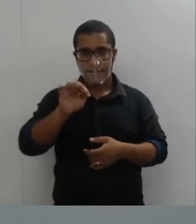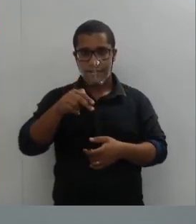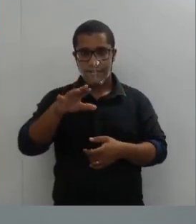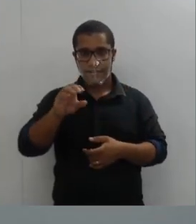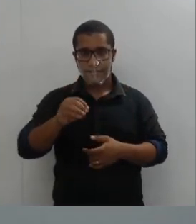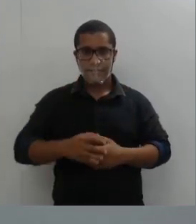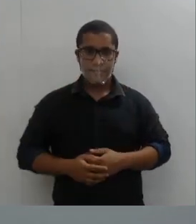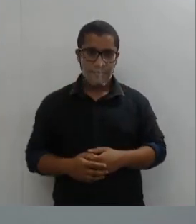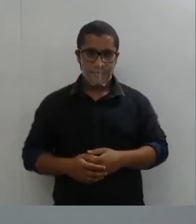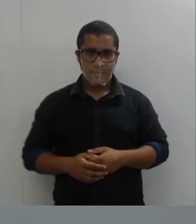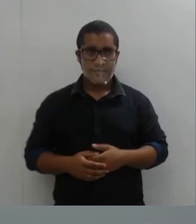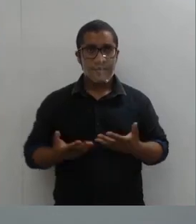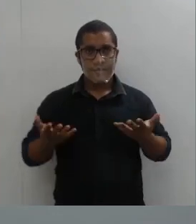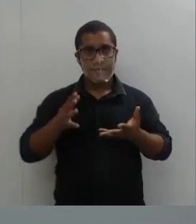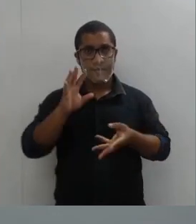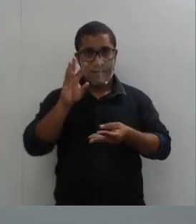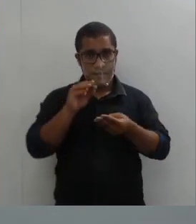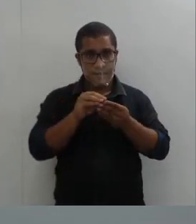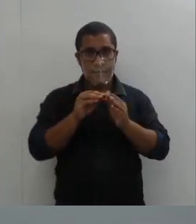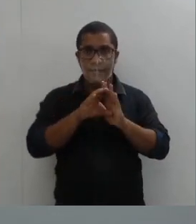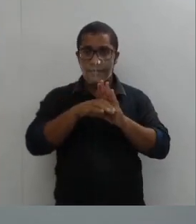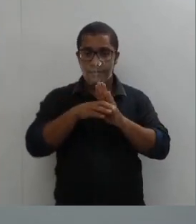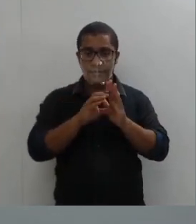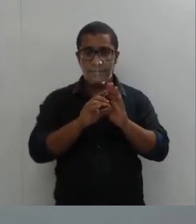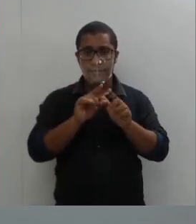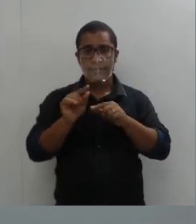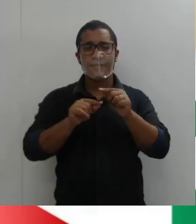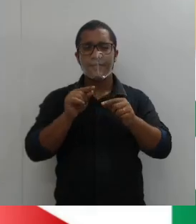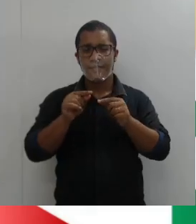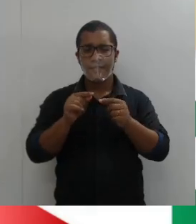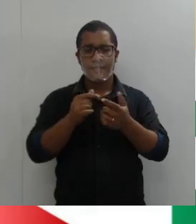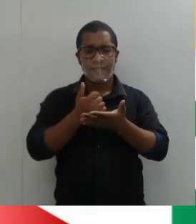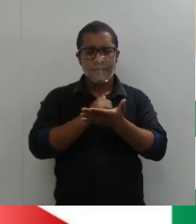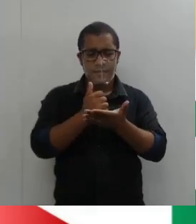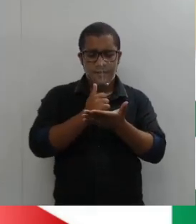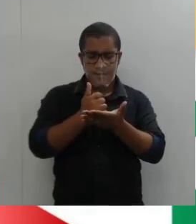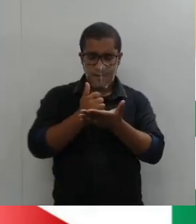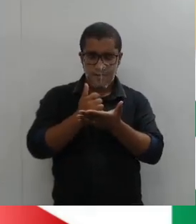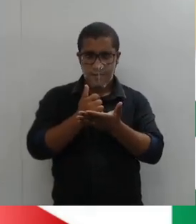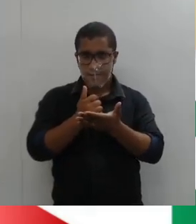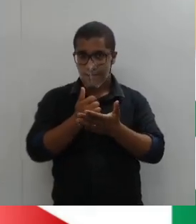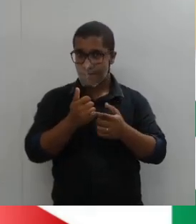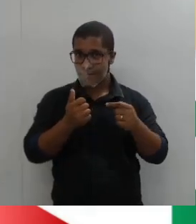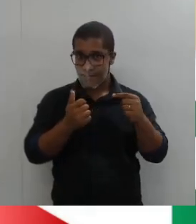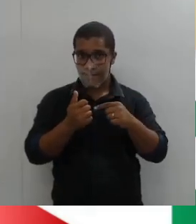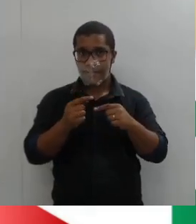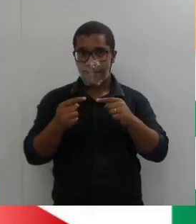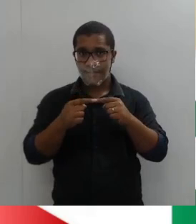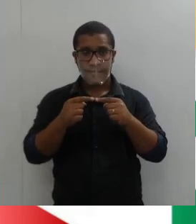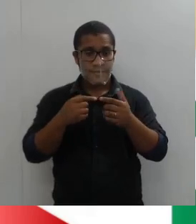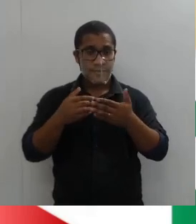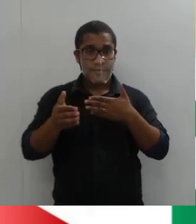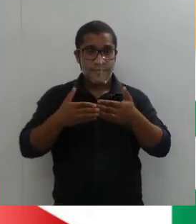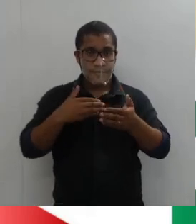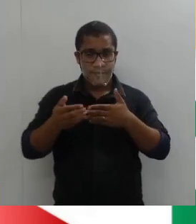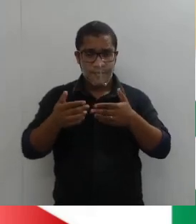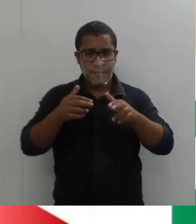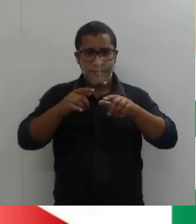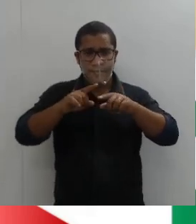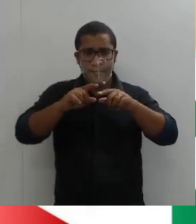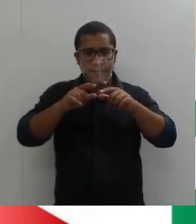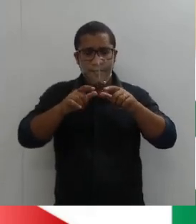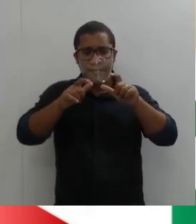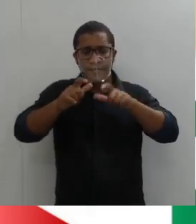Então, conceituando um pouquinho para vocês o que seriam jogos eletrônicos. Um jogo eletrônico é todo e qualquer dispositivo